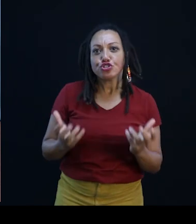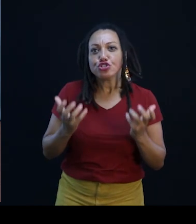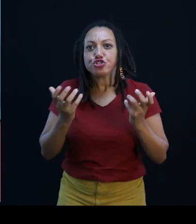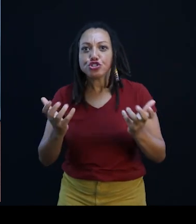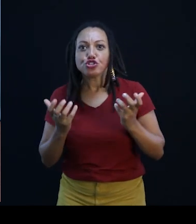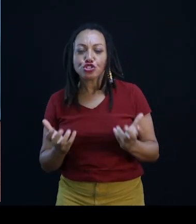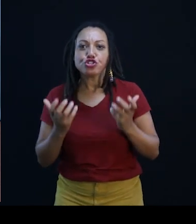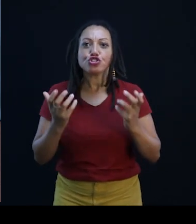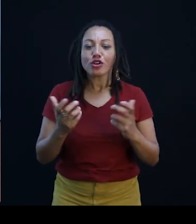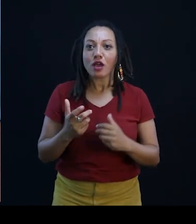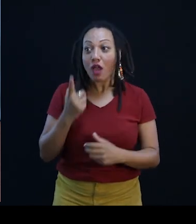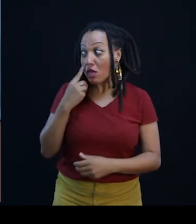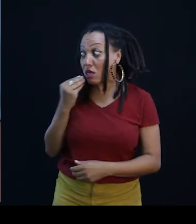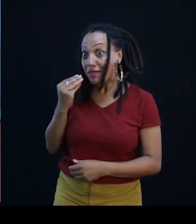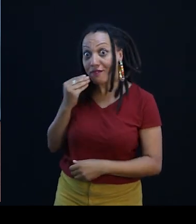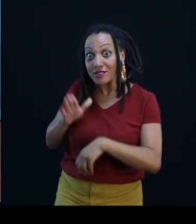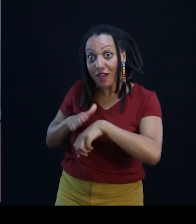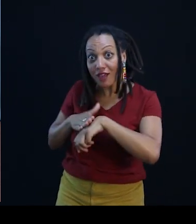esse? Pode ser. Quer tentar fazer?